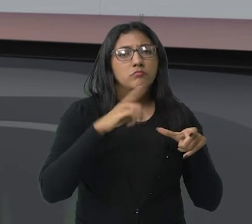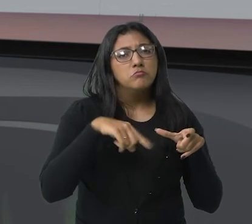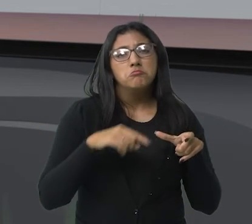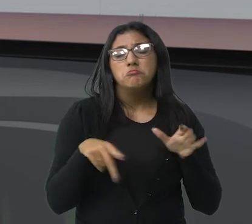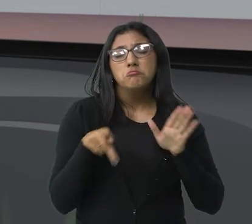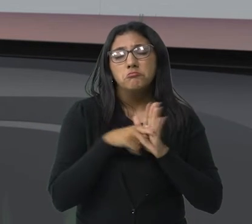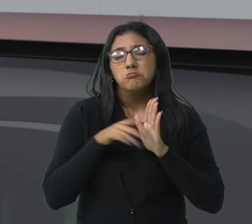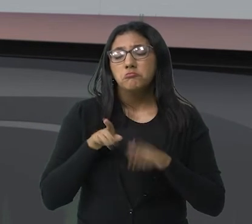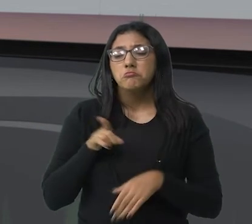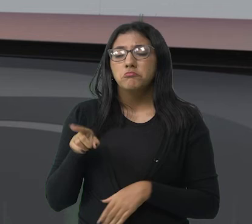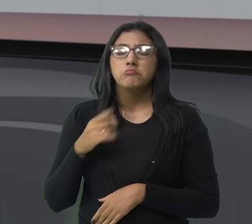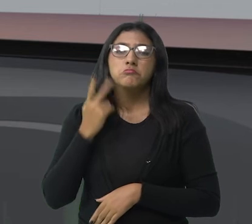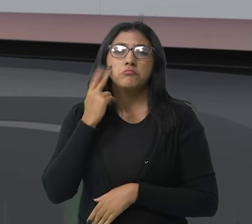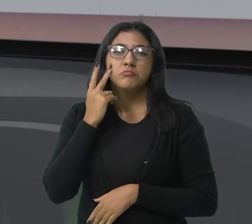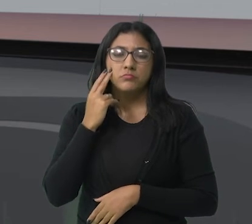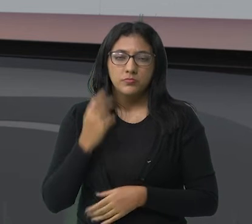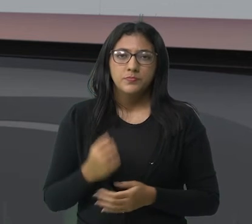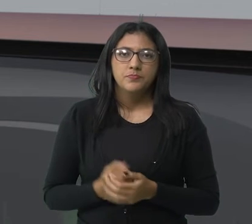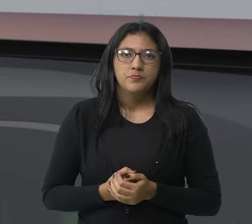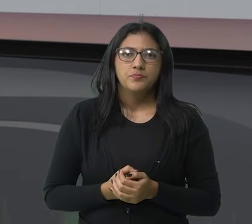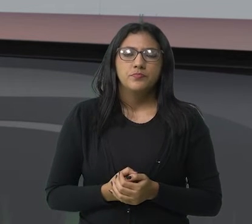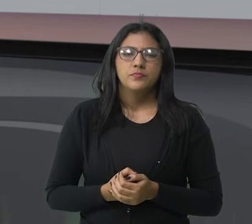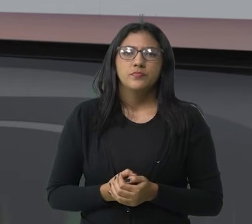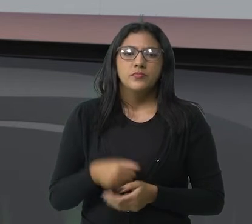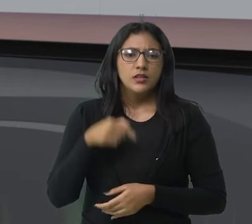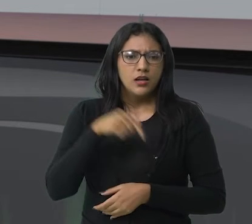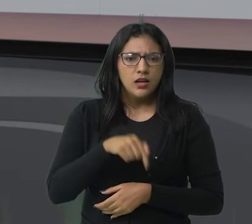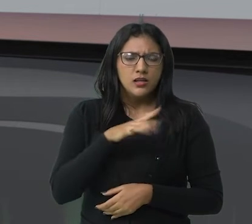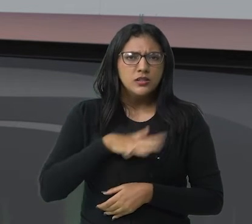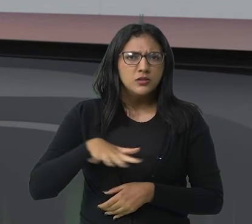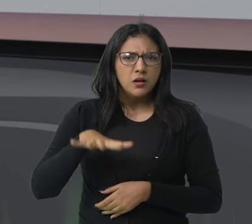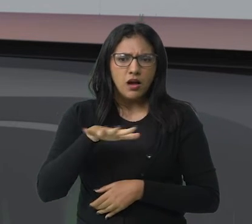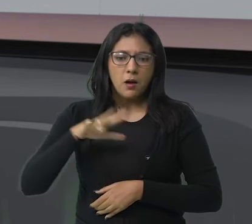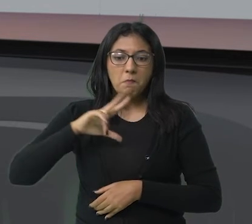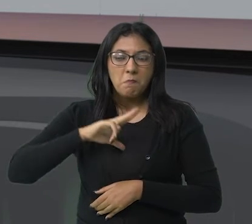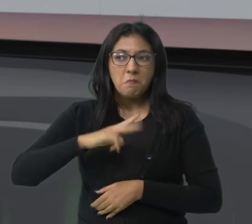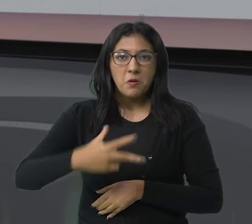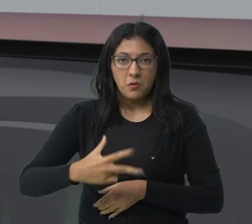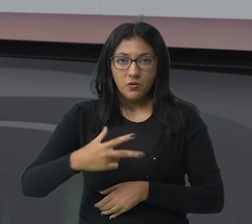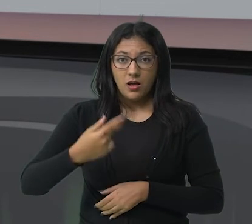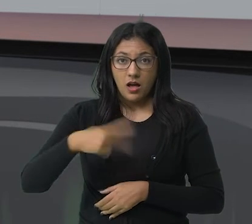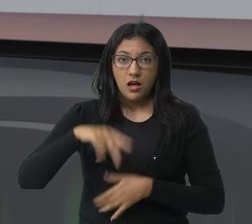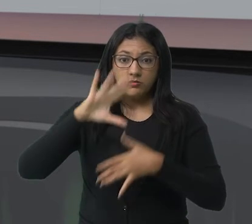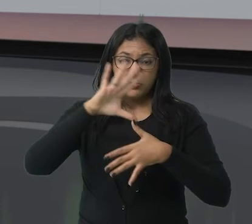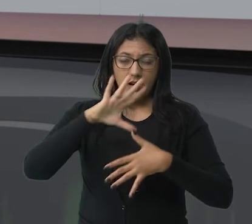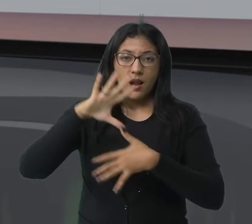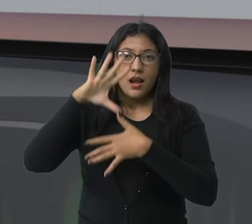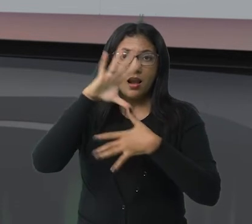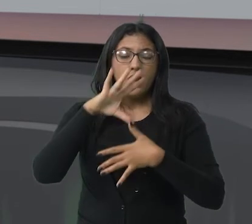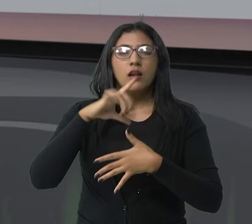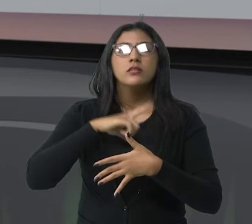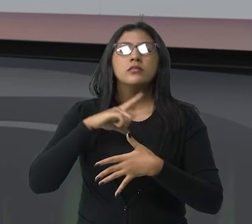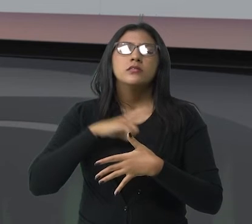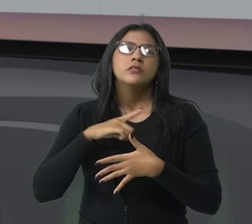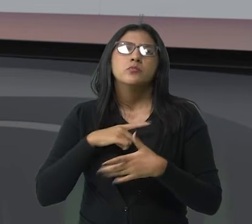o nosso território, o território português aqui na América,